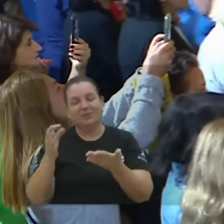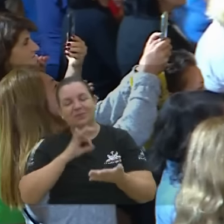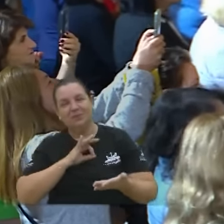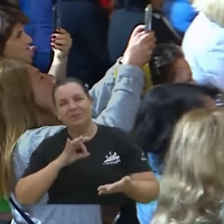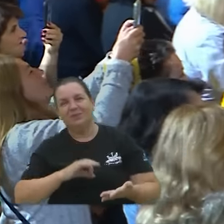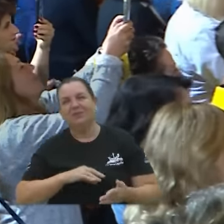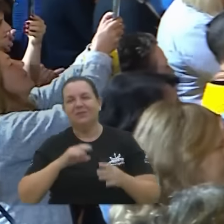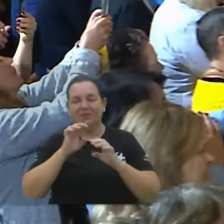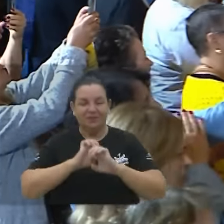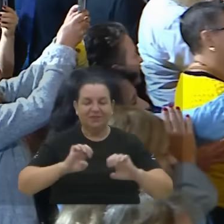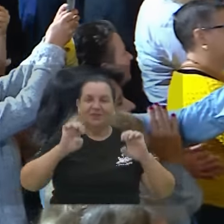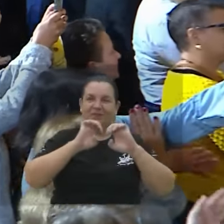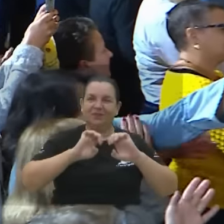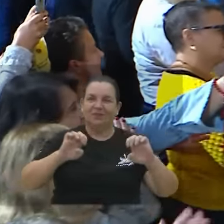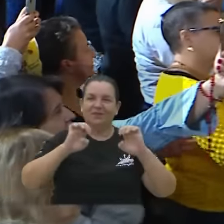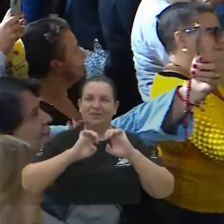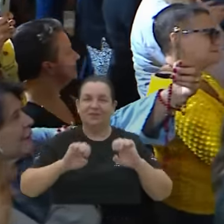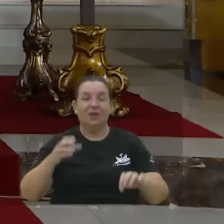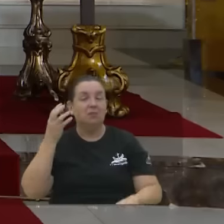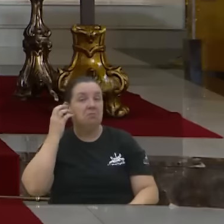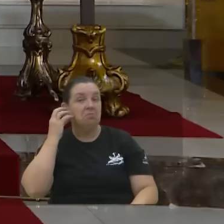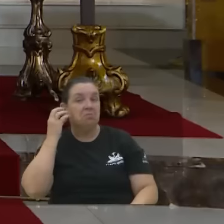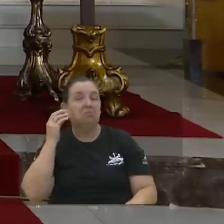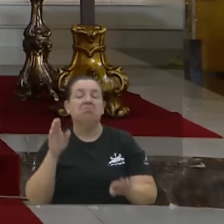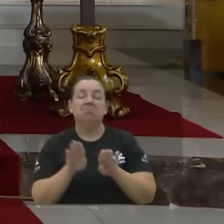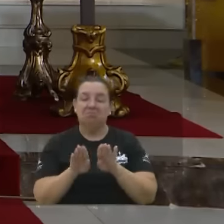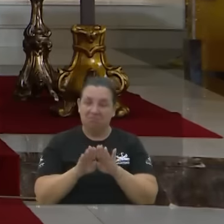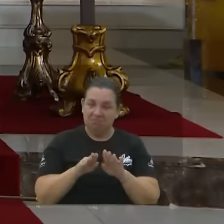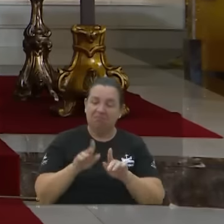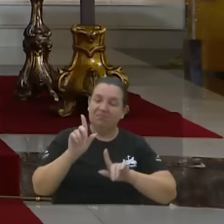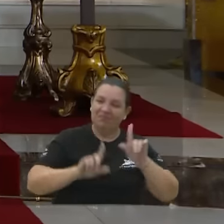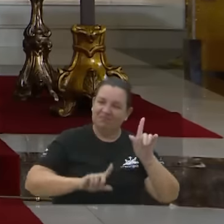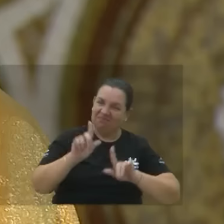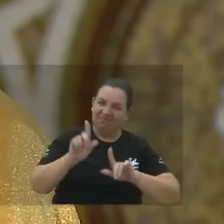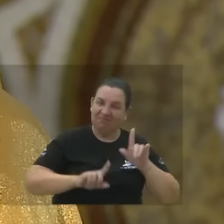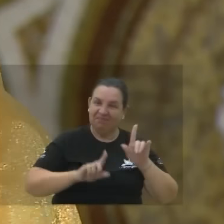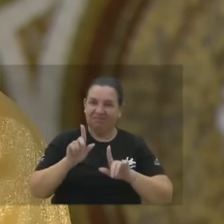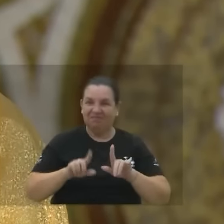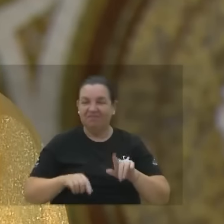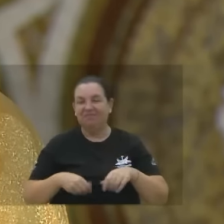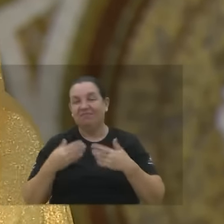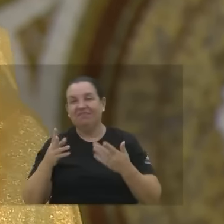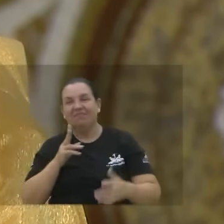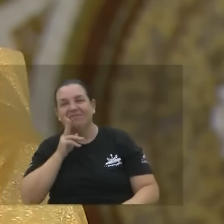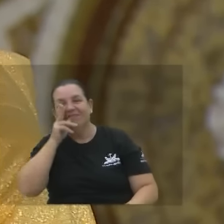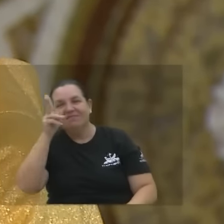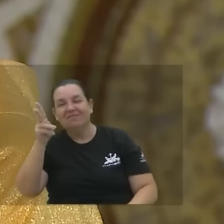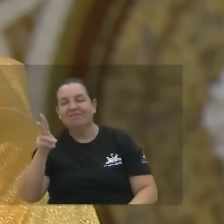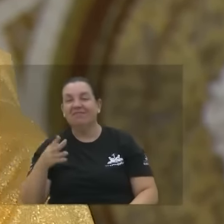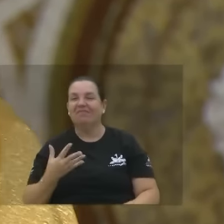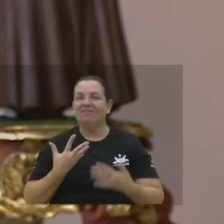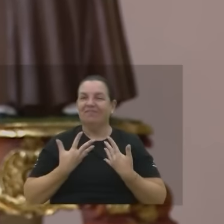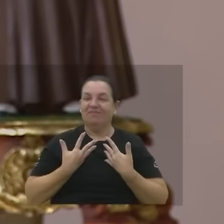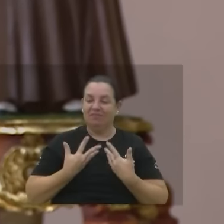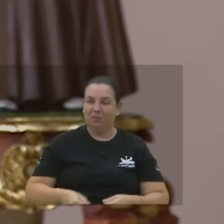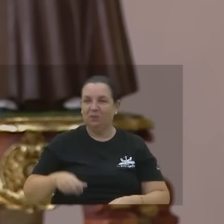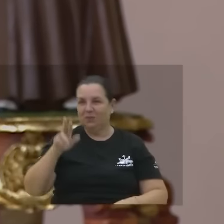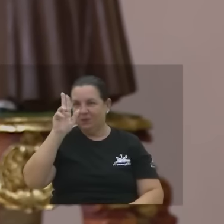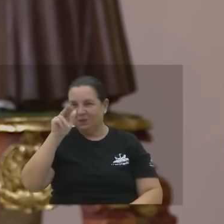padre evangeliza no rádio e na TV. Homem forte e incansável,